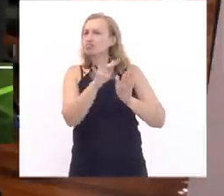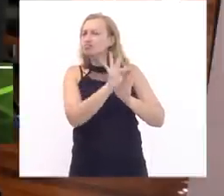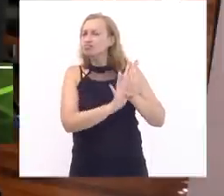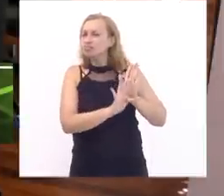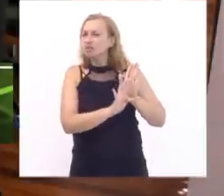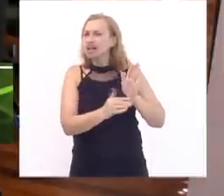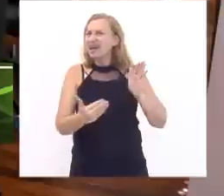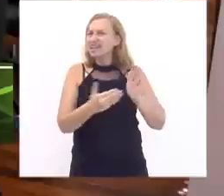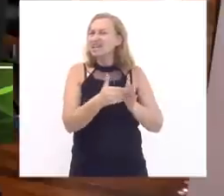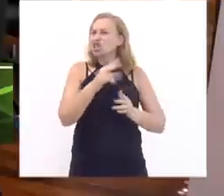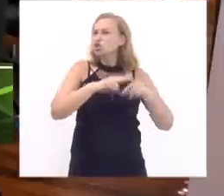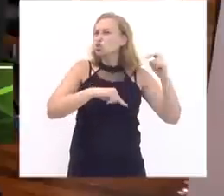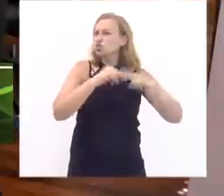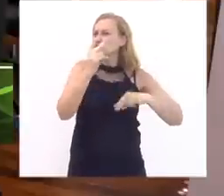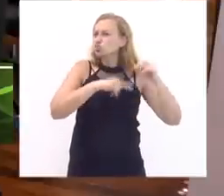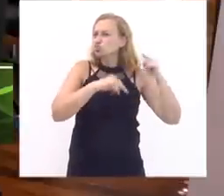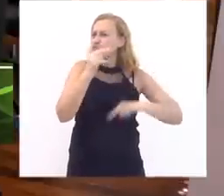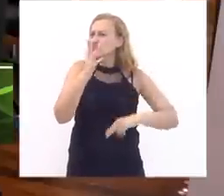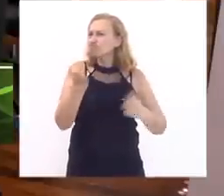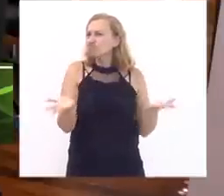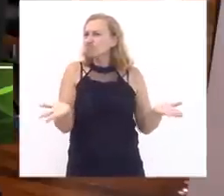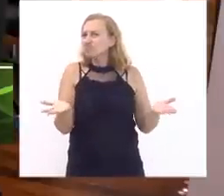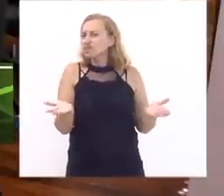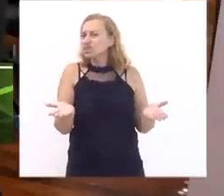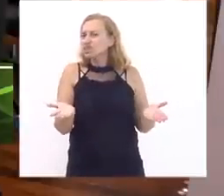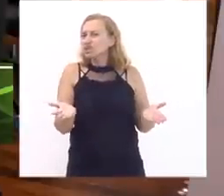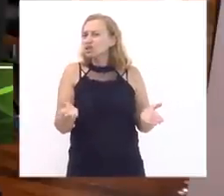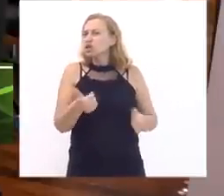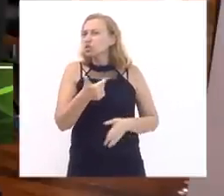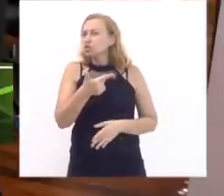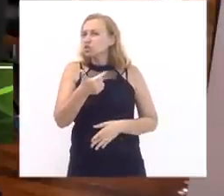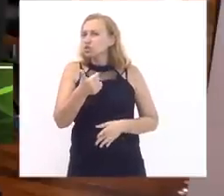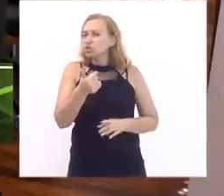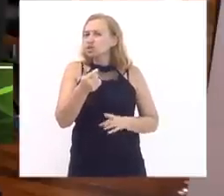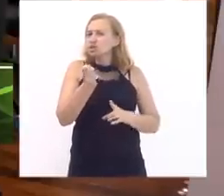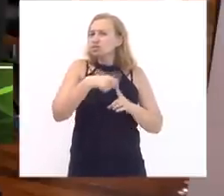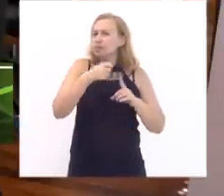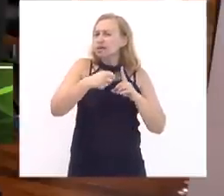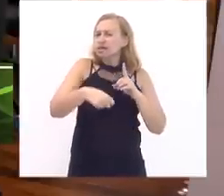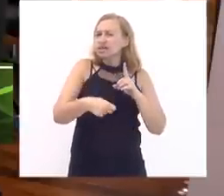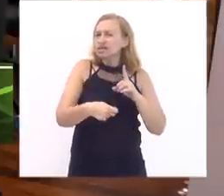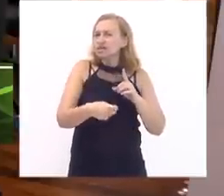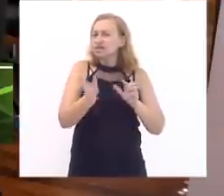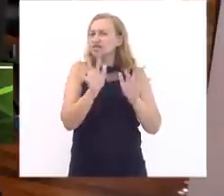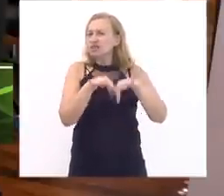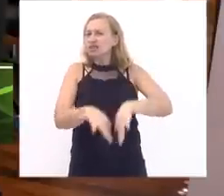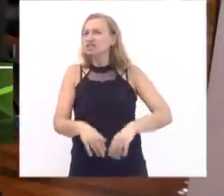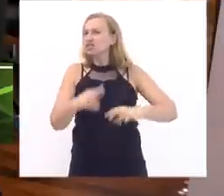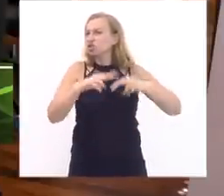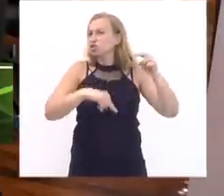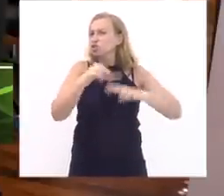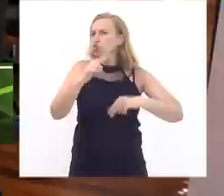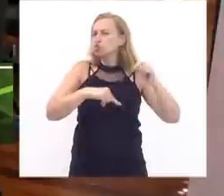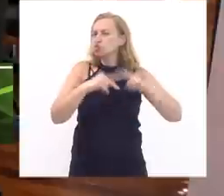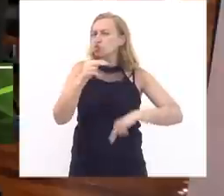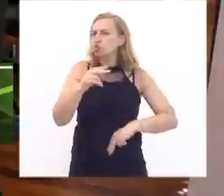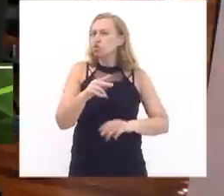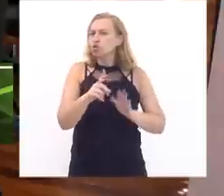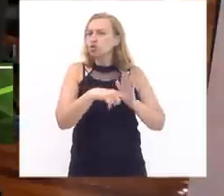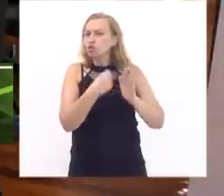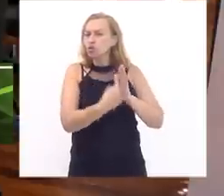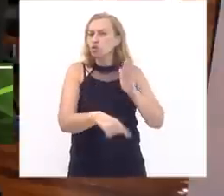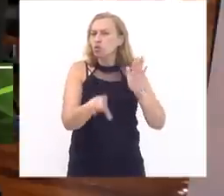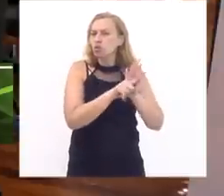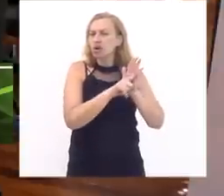até junho, não está dizendo, 12 meses encerrados em junho. Foi um veto parcial